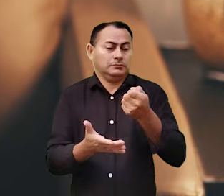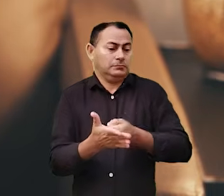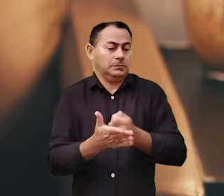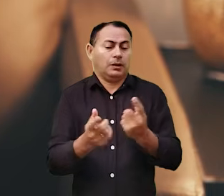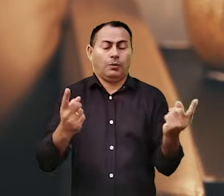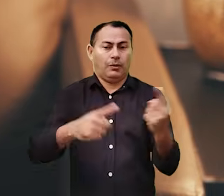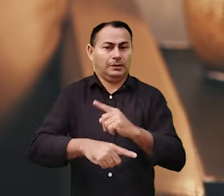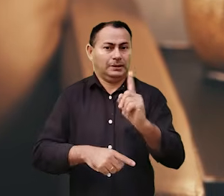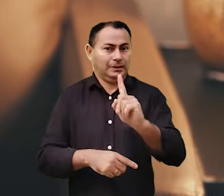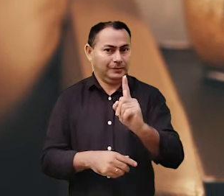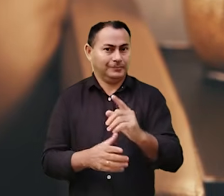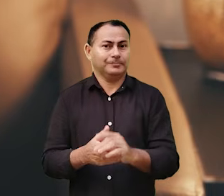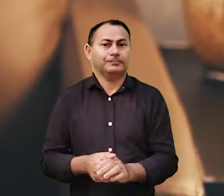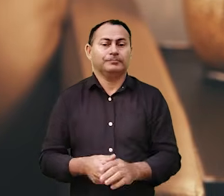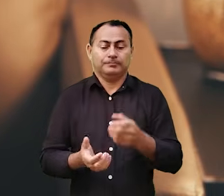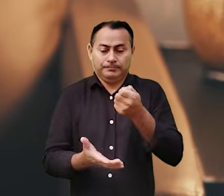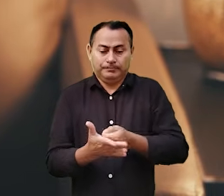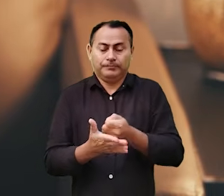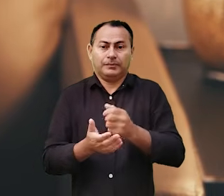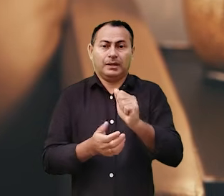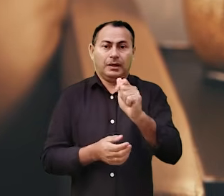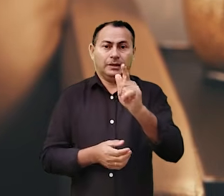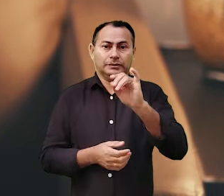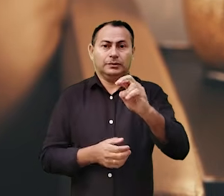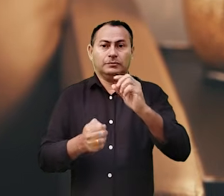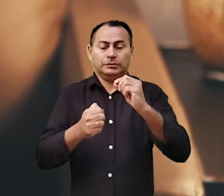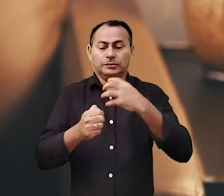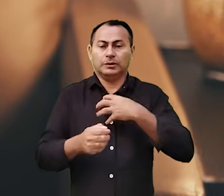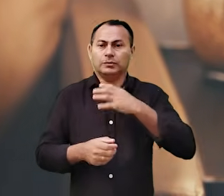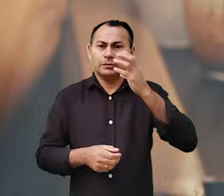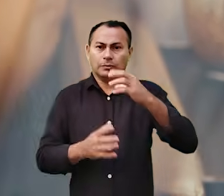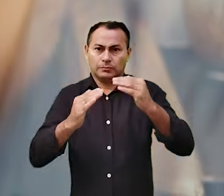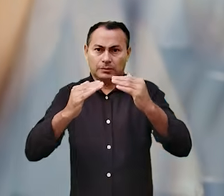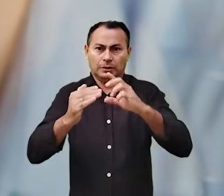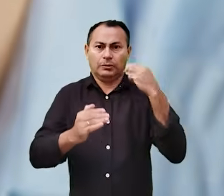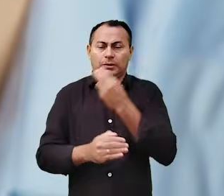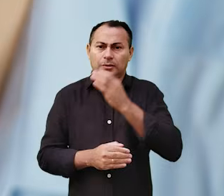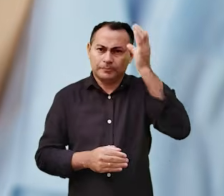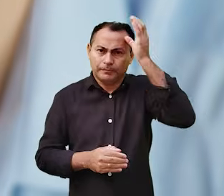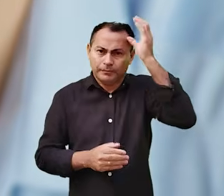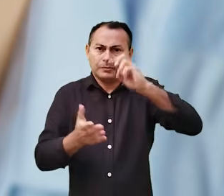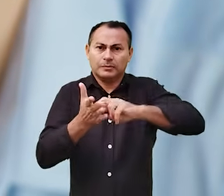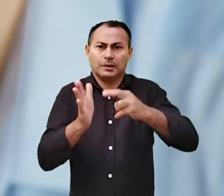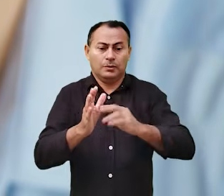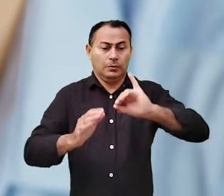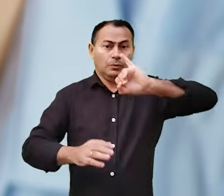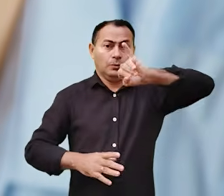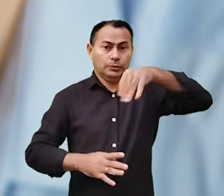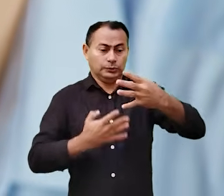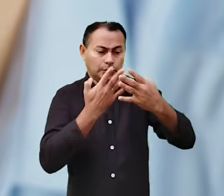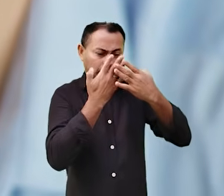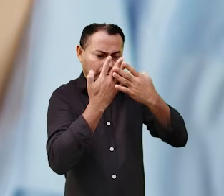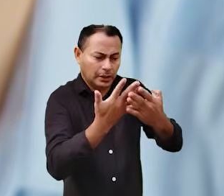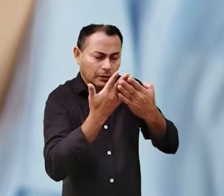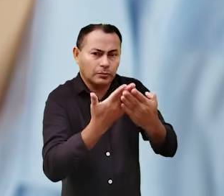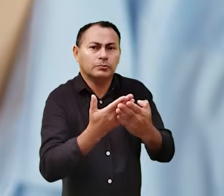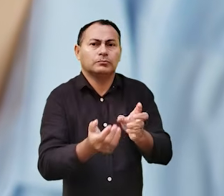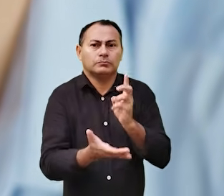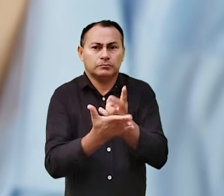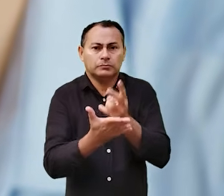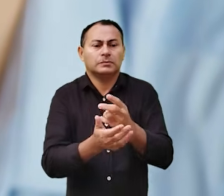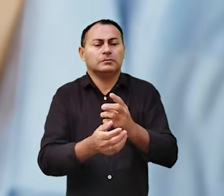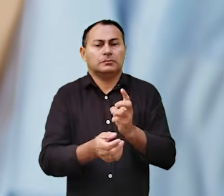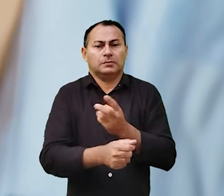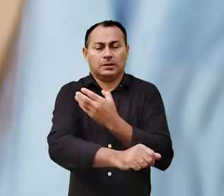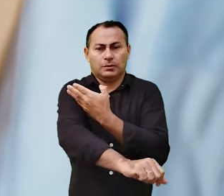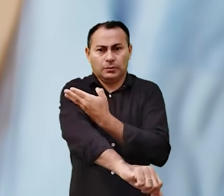não devemos ir contra ela. Devemos agir conforme nossa consciência. Isso quer dizer que os judeus tinham o direito de continuar